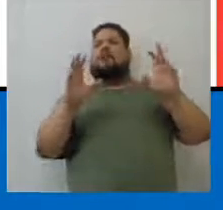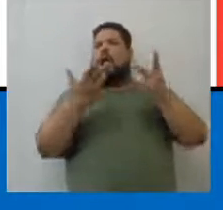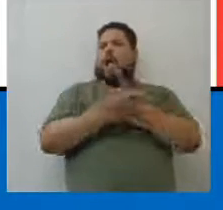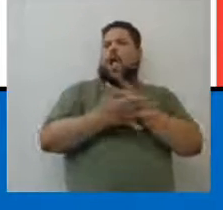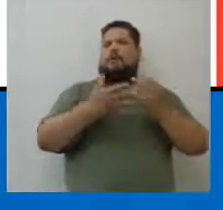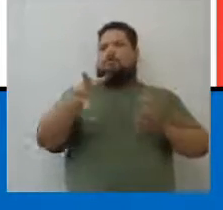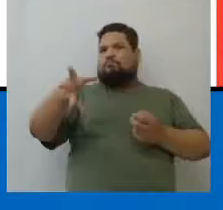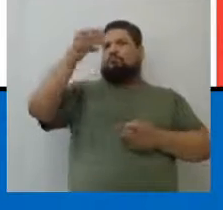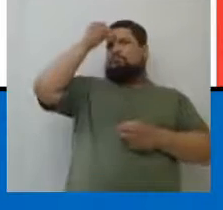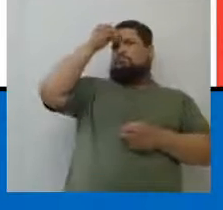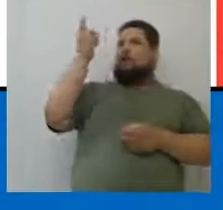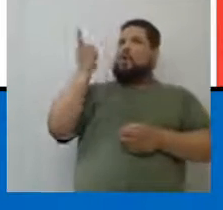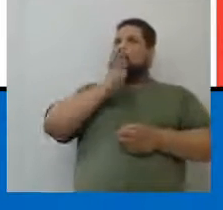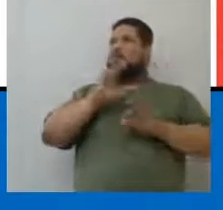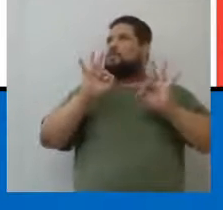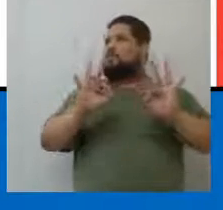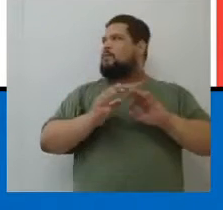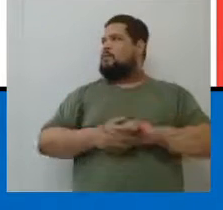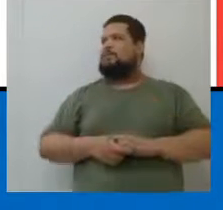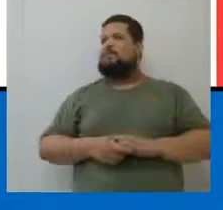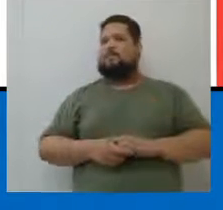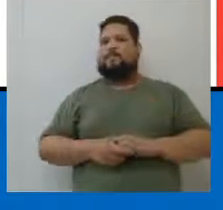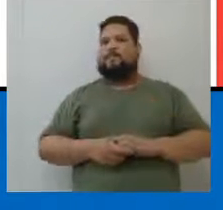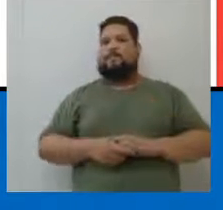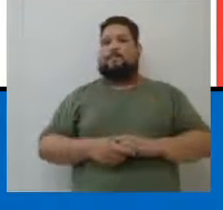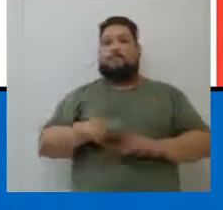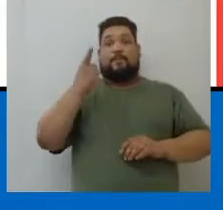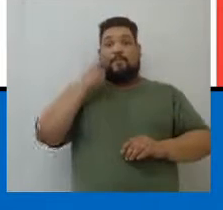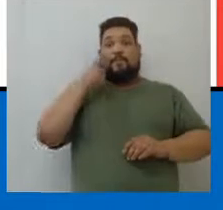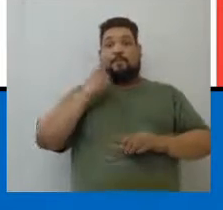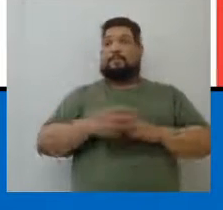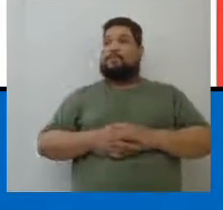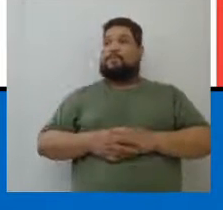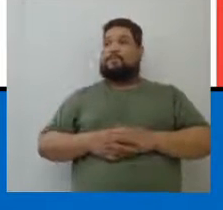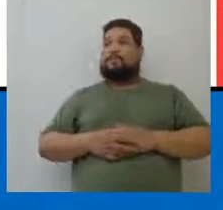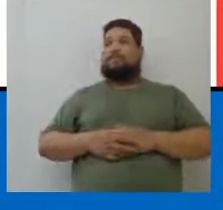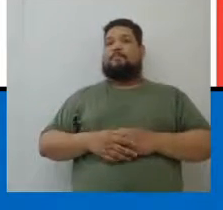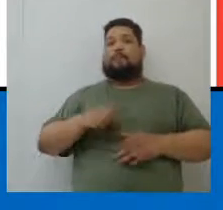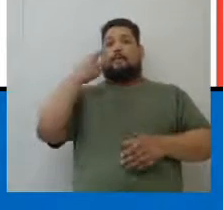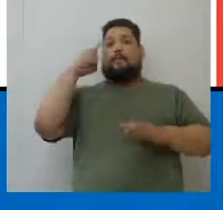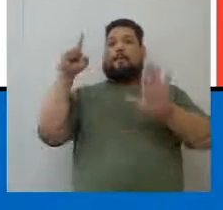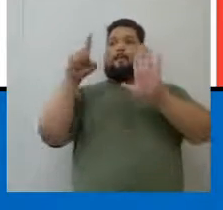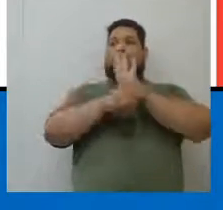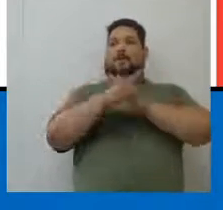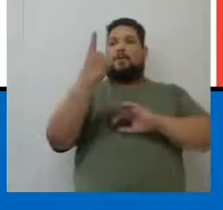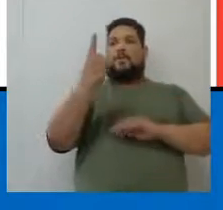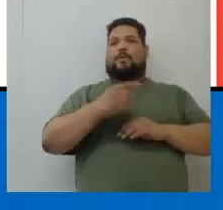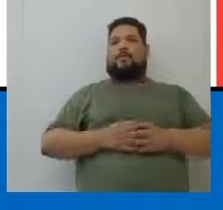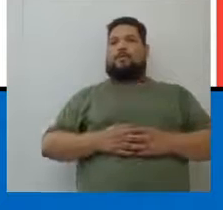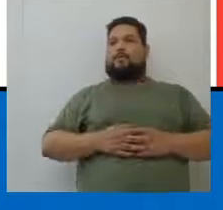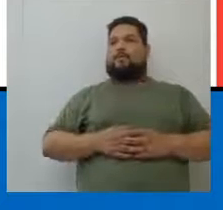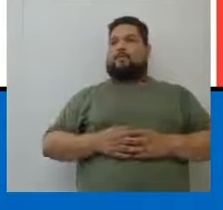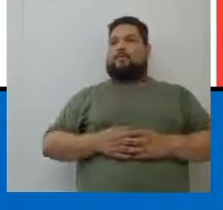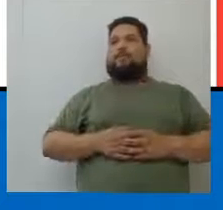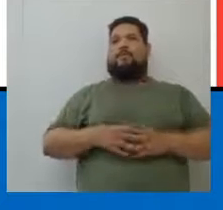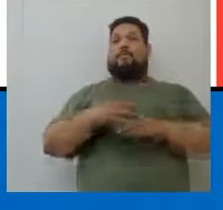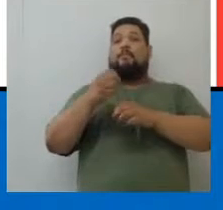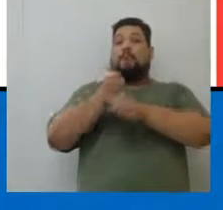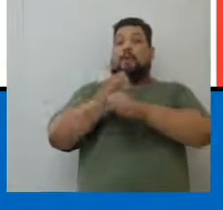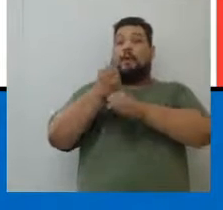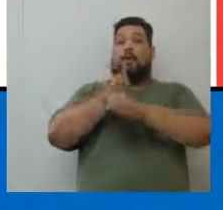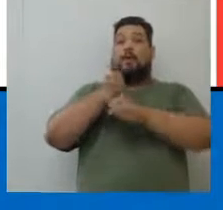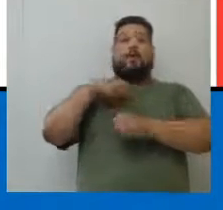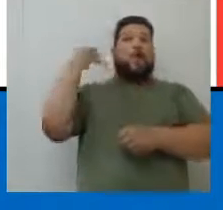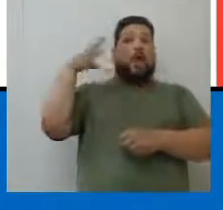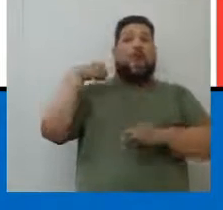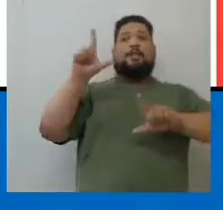bem na mente, bem organizado, ok? Vamos lá. Questão 1, tá? Há muito tempo, o rádio, a